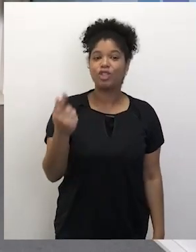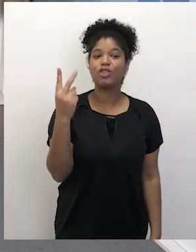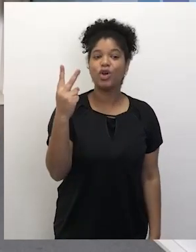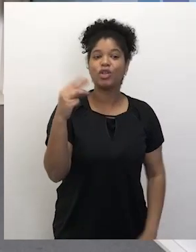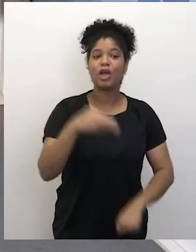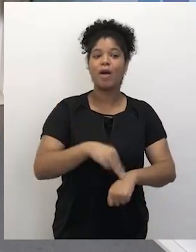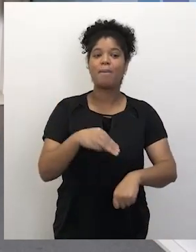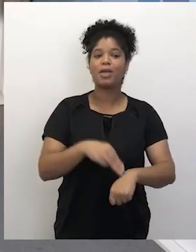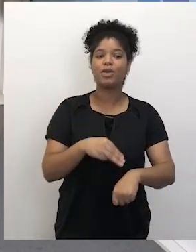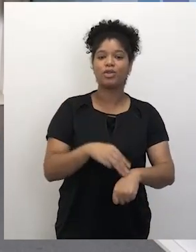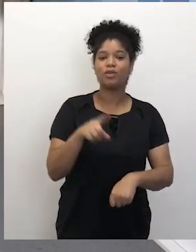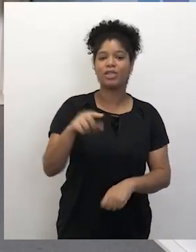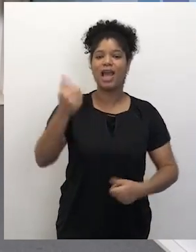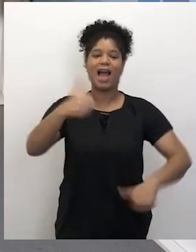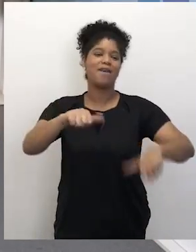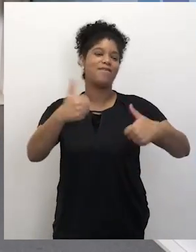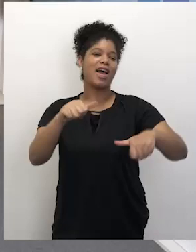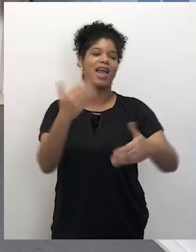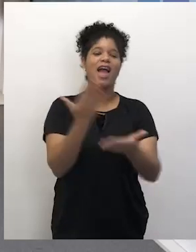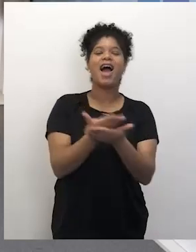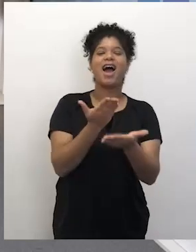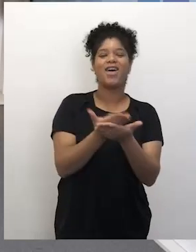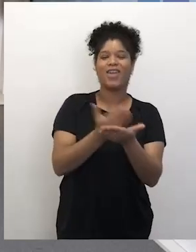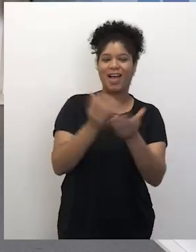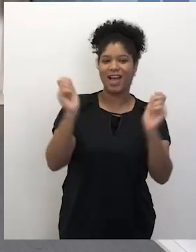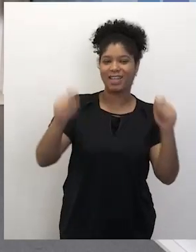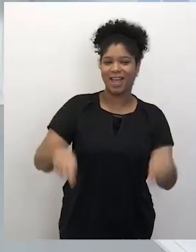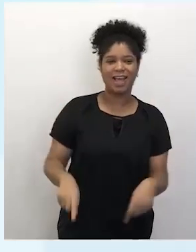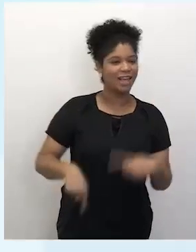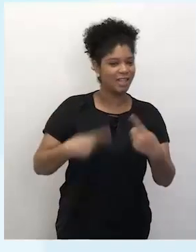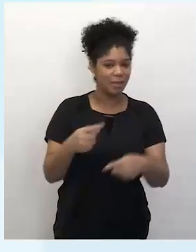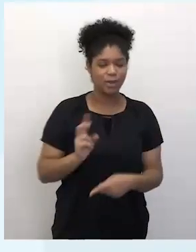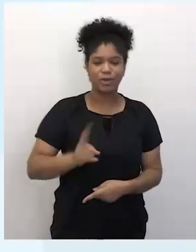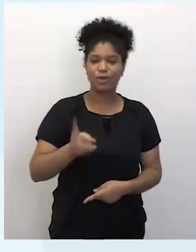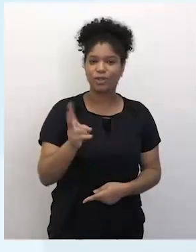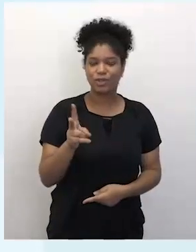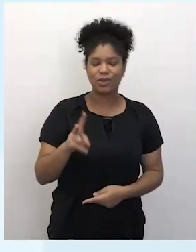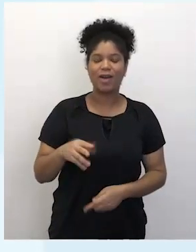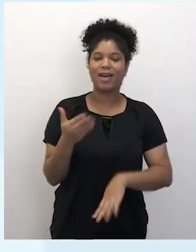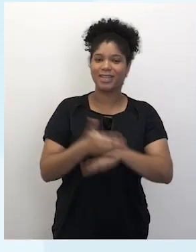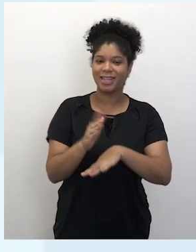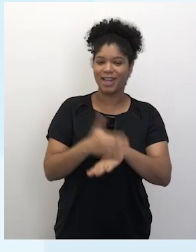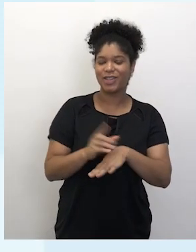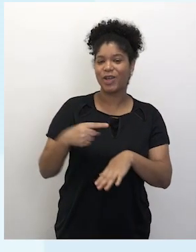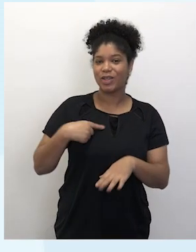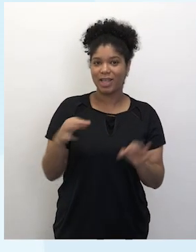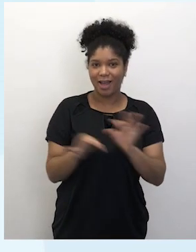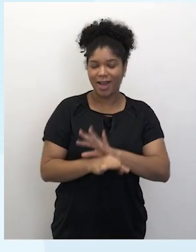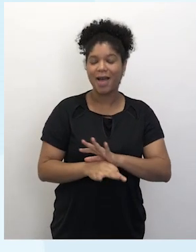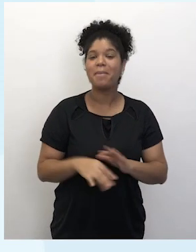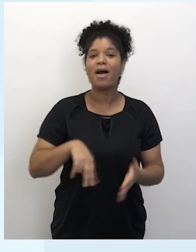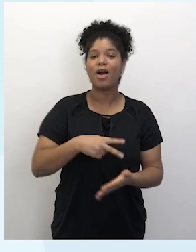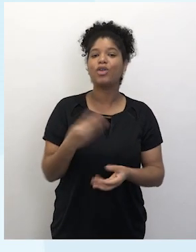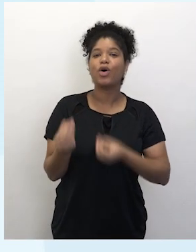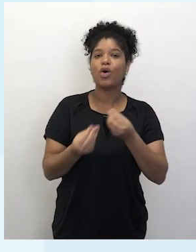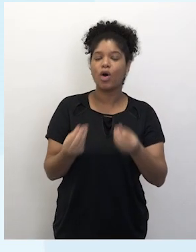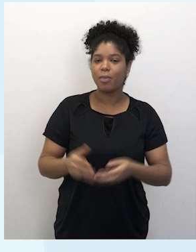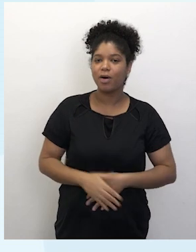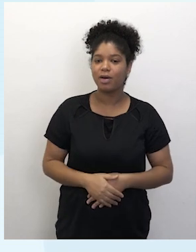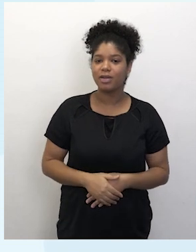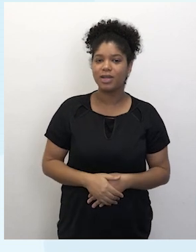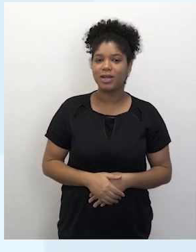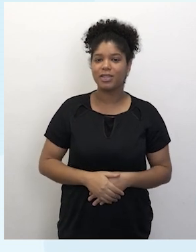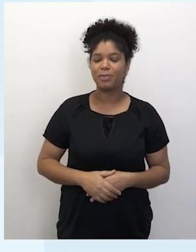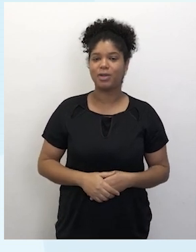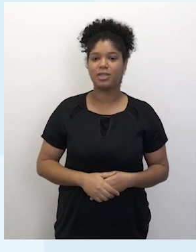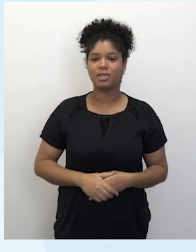2 minutos. Pode avaliar a nossa aula e depois continue treinando. Nós vamos terminar dançando, Juliana. Vamos, deixa eu ver aqui como que tá. Vê,